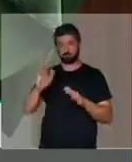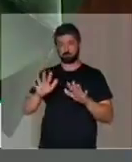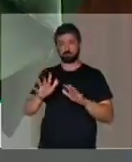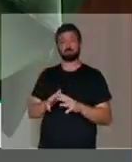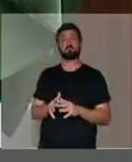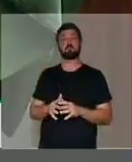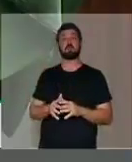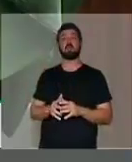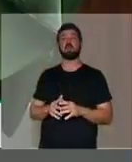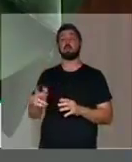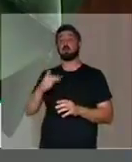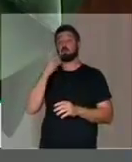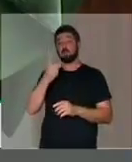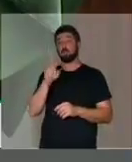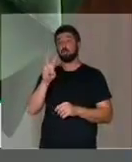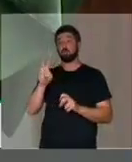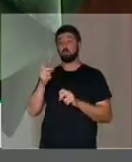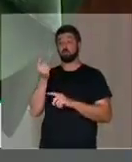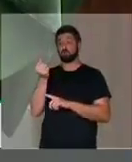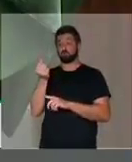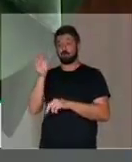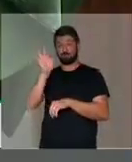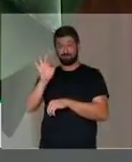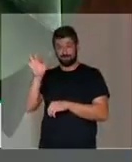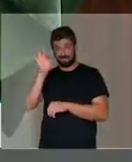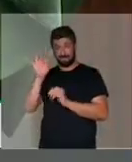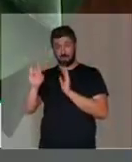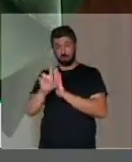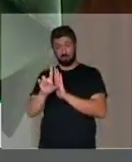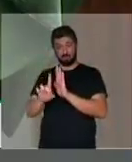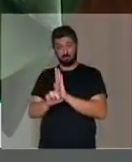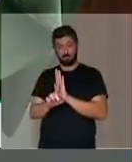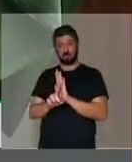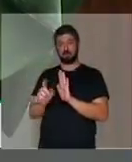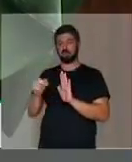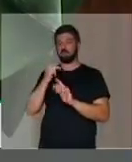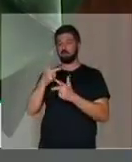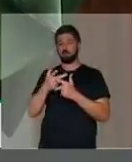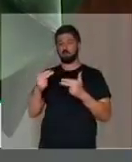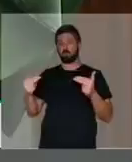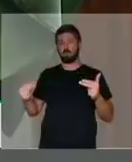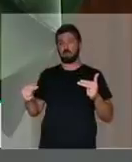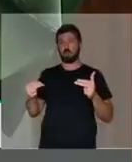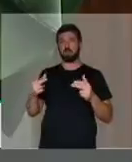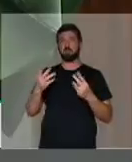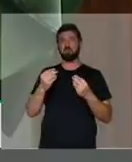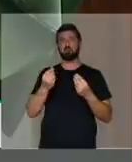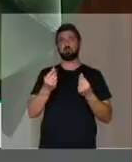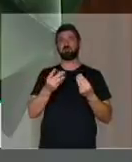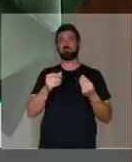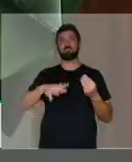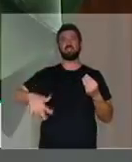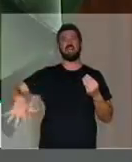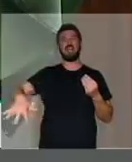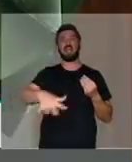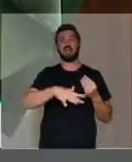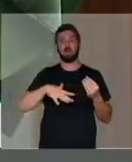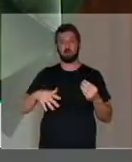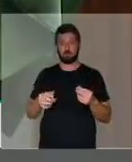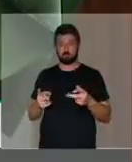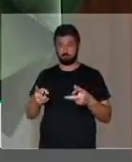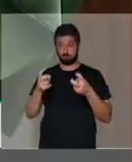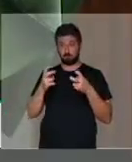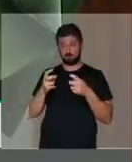aos recursos federais, o decreto trouxe um termo absolutamente genérico.